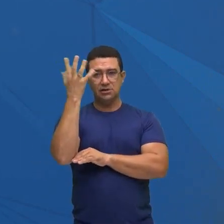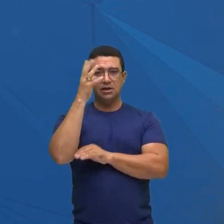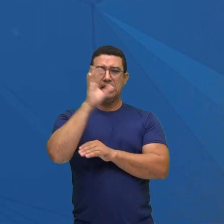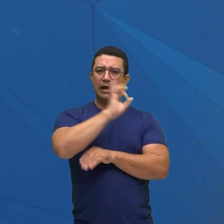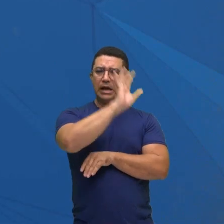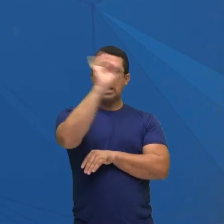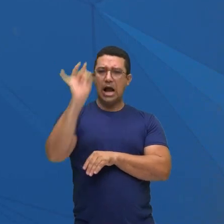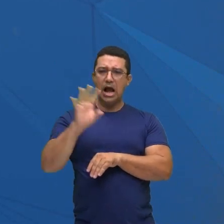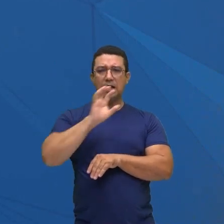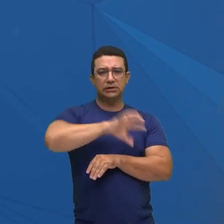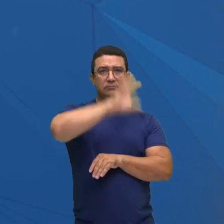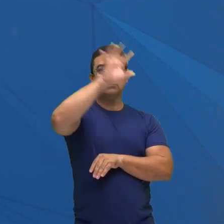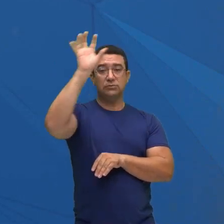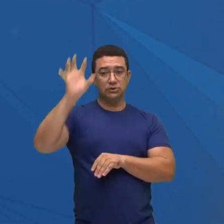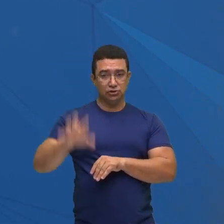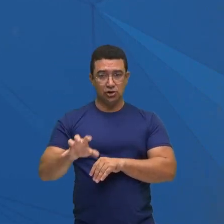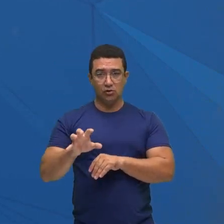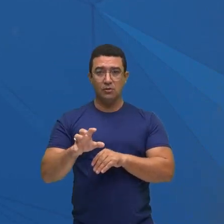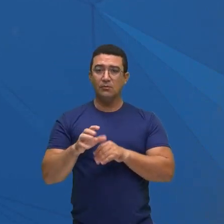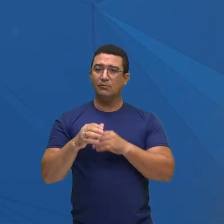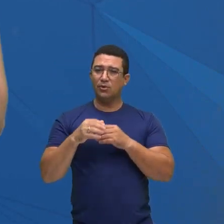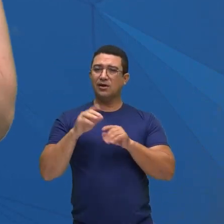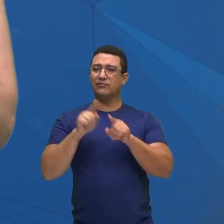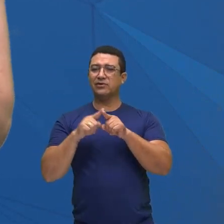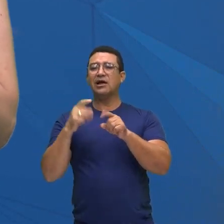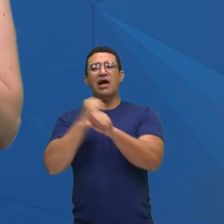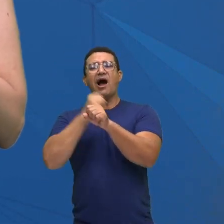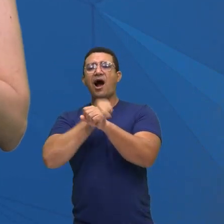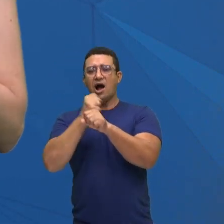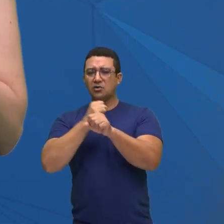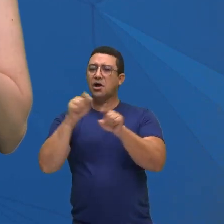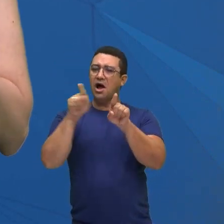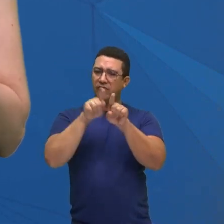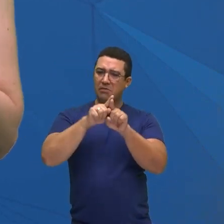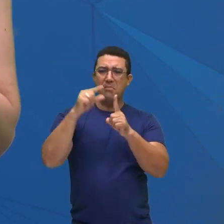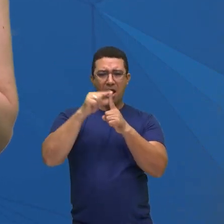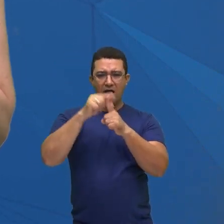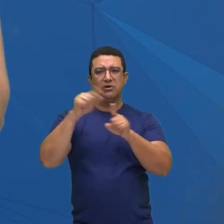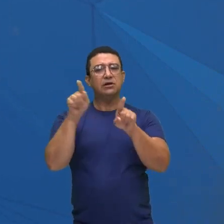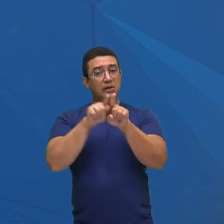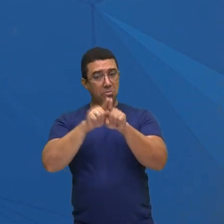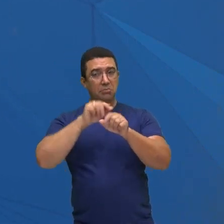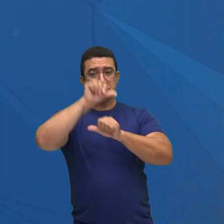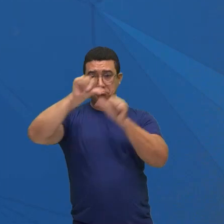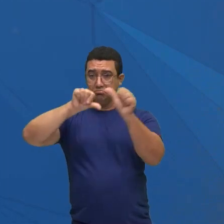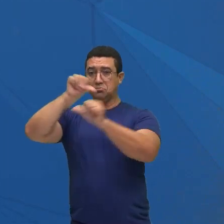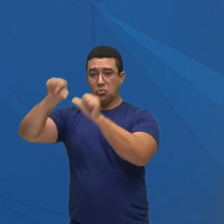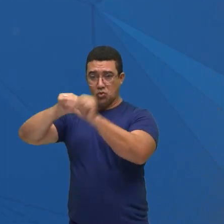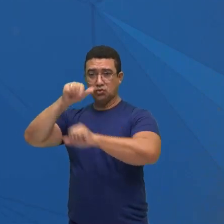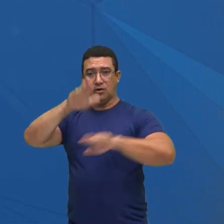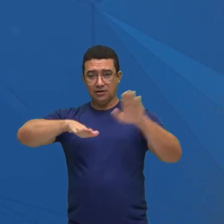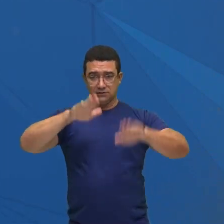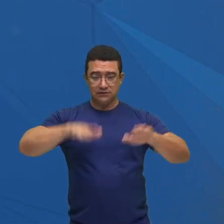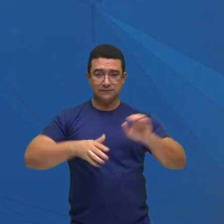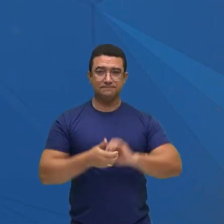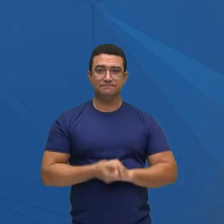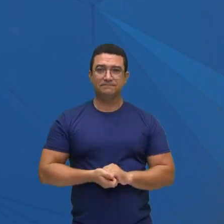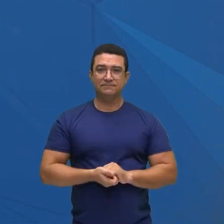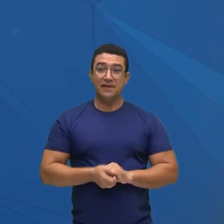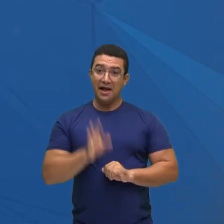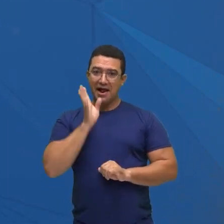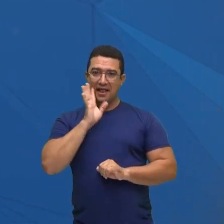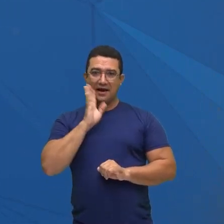estar sendo modificado ao longo do tempo. A gente está falando aqui, olha só que legal, e vocês estão super comentando aí no chat a questão